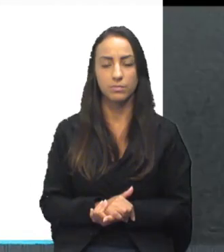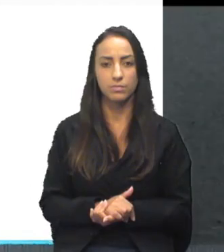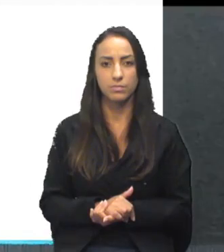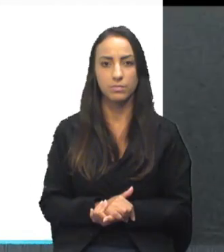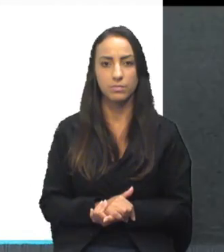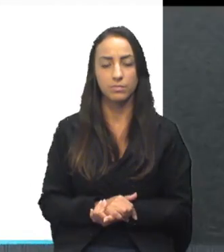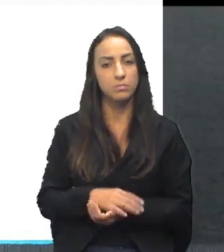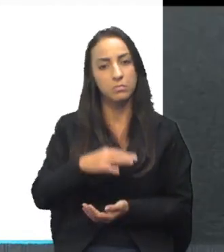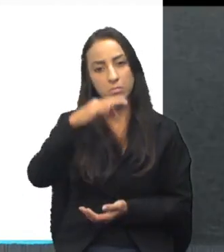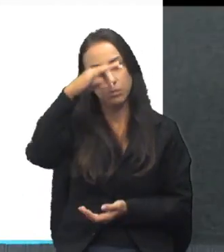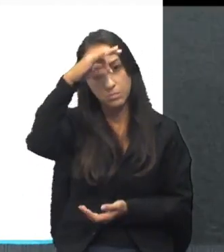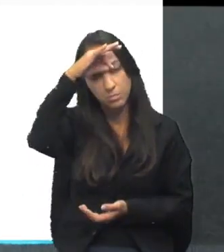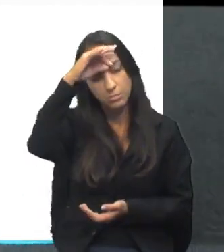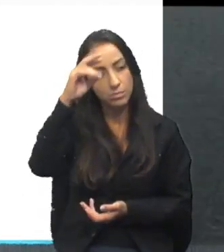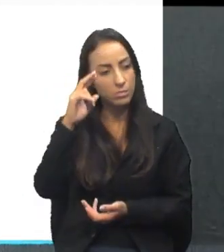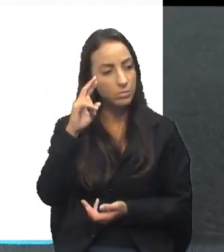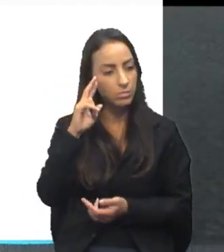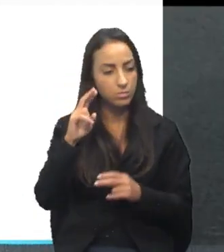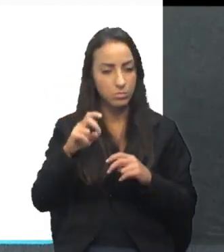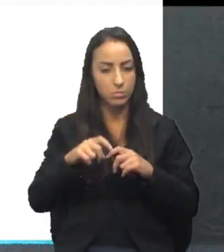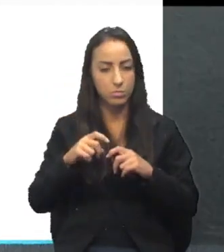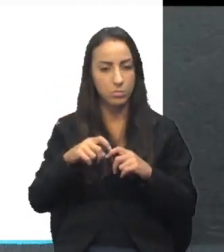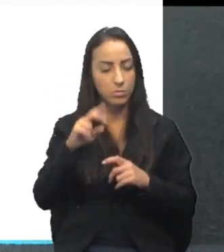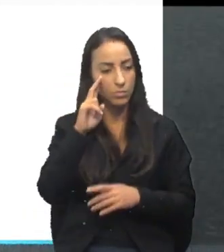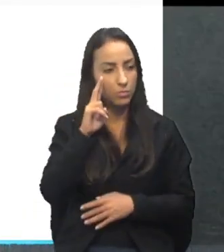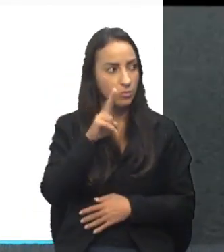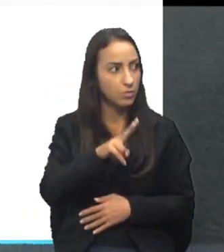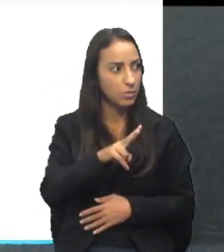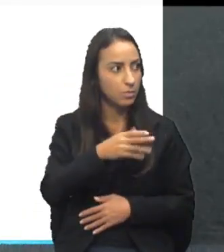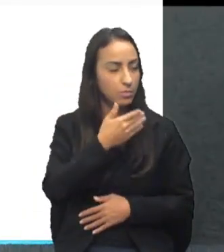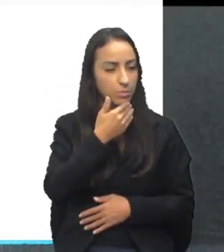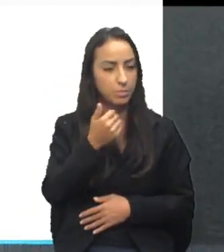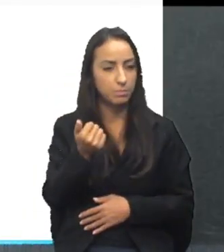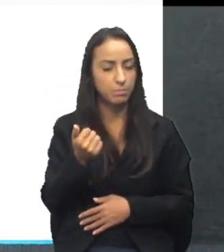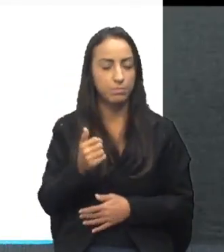na mulher, para a questão então da vagina,